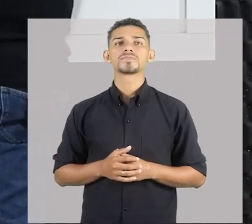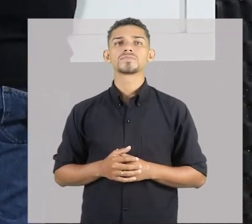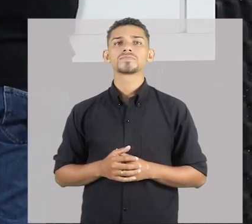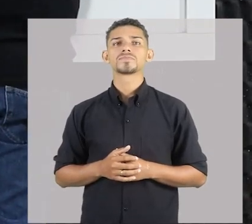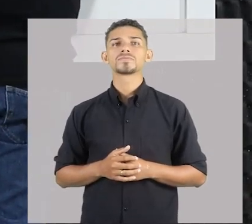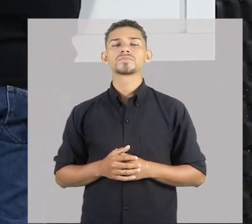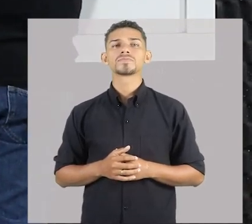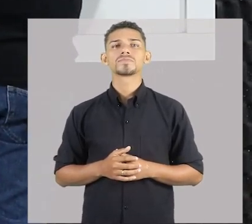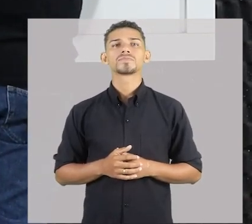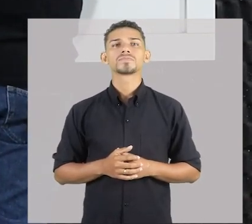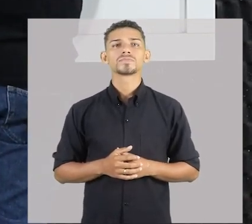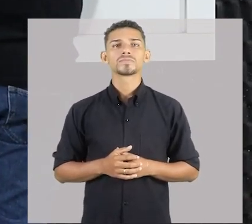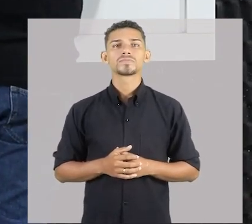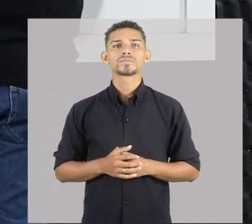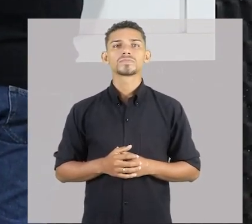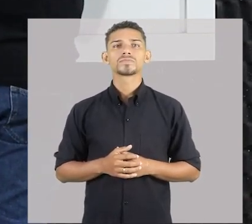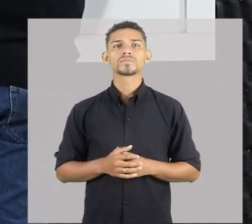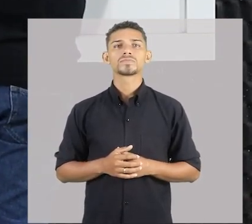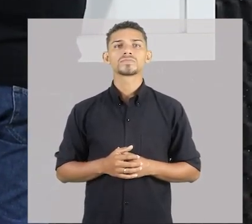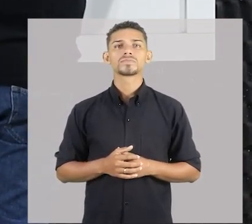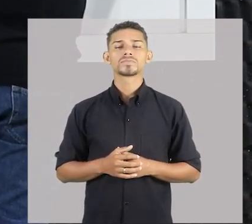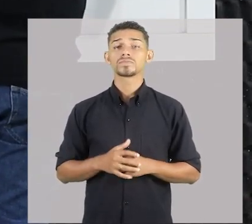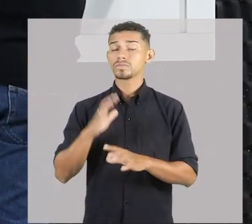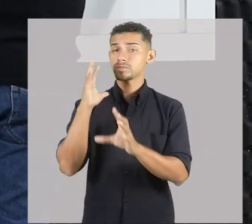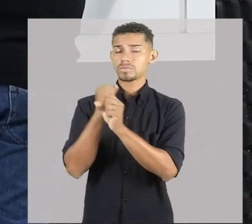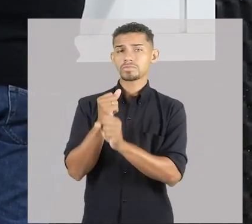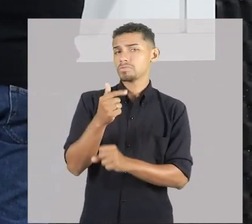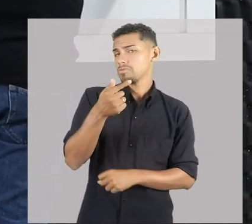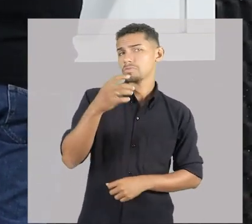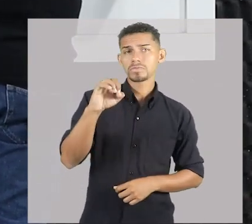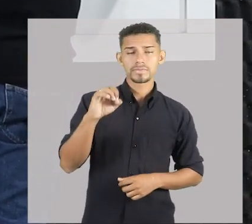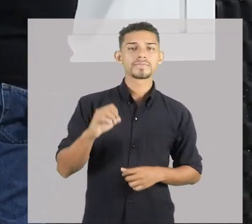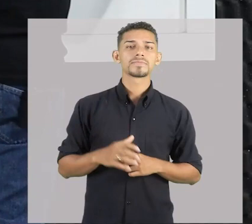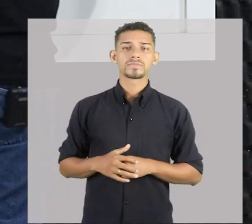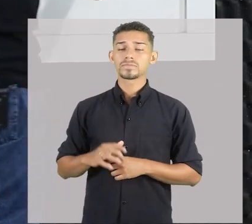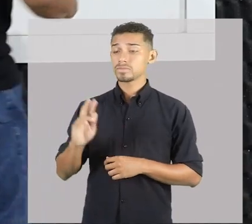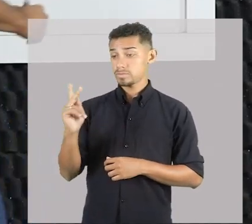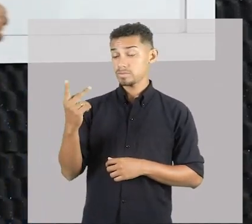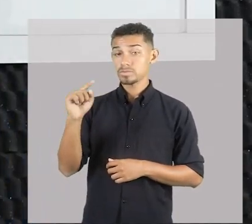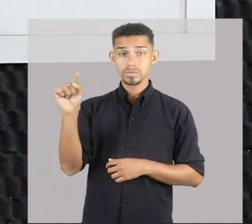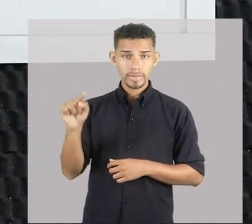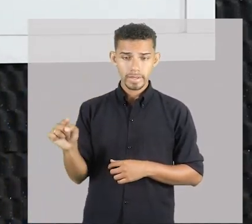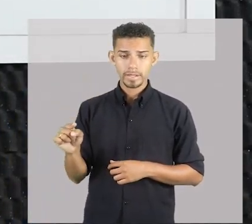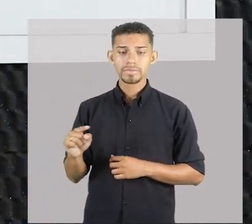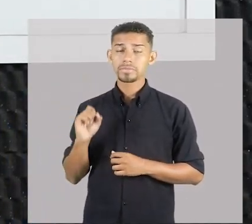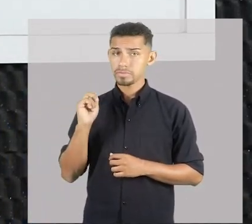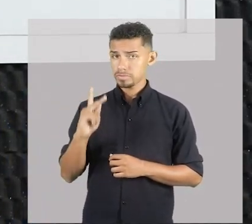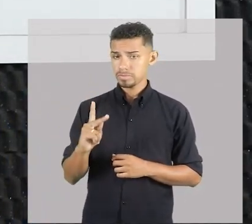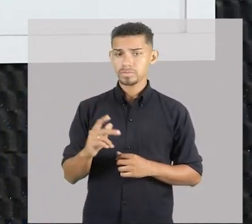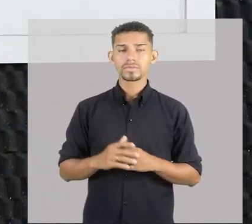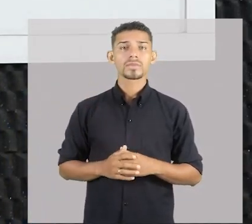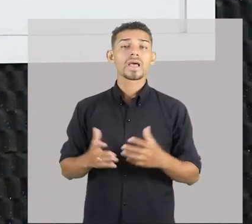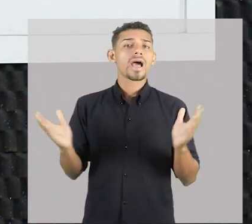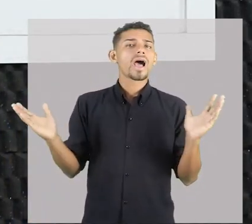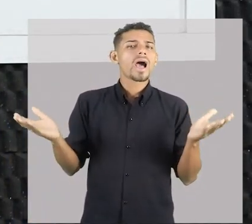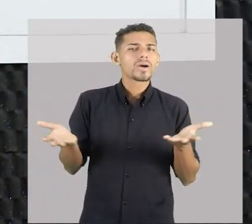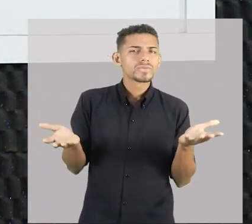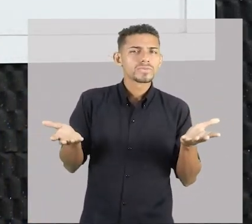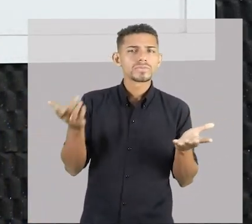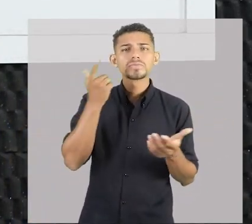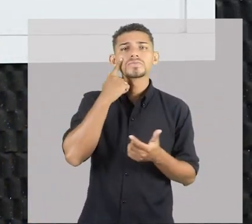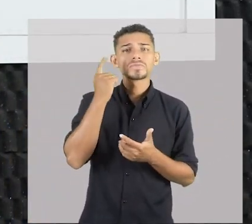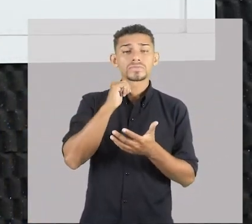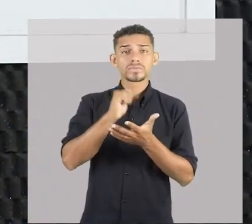por 6, isso aqui vai dar 70. Então, 70 Hz, certo? Agora, vamos para a